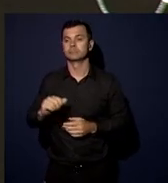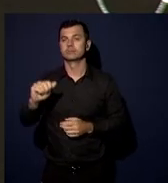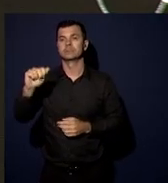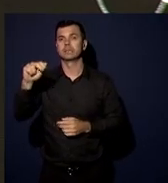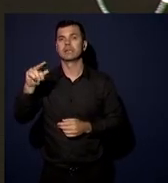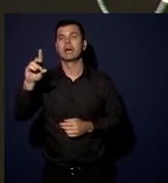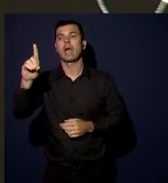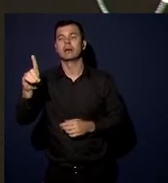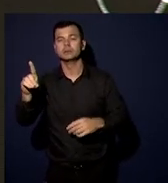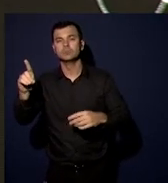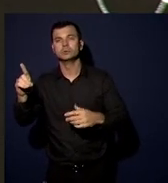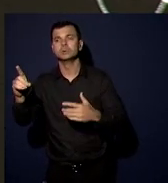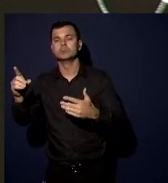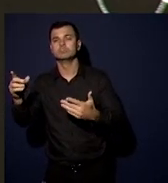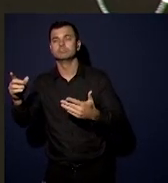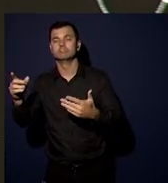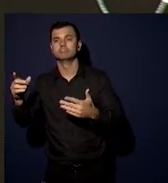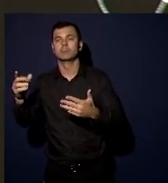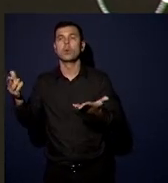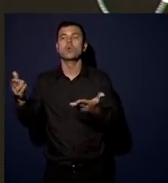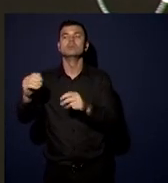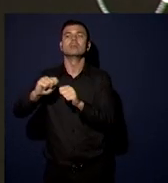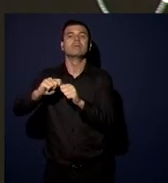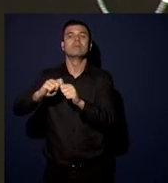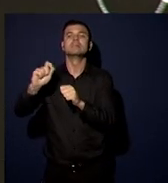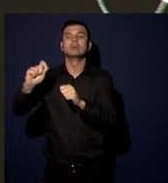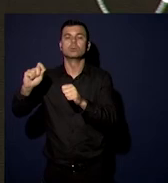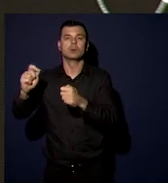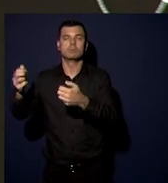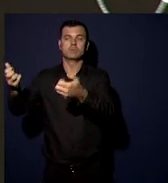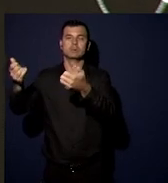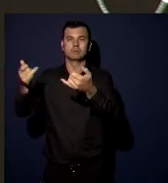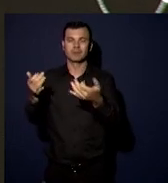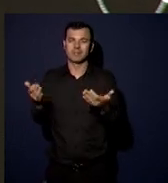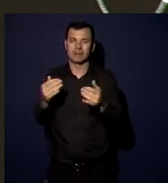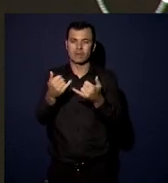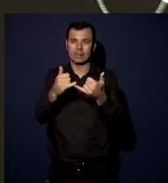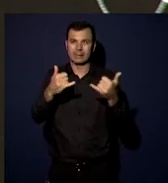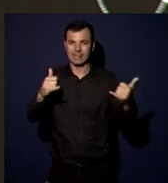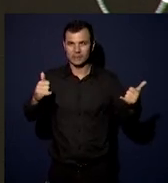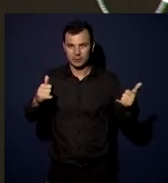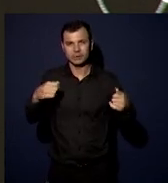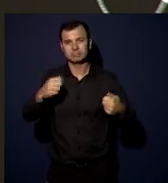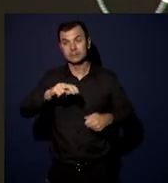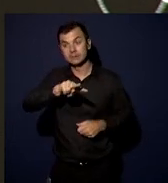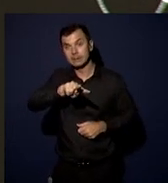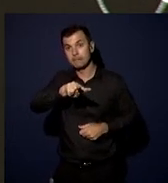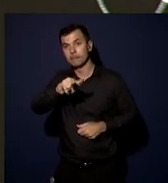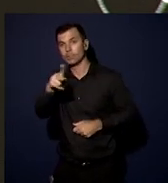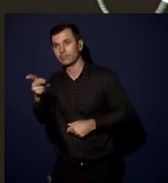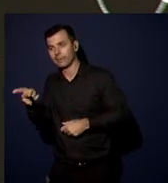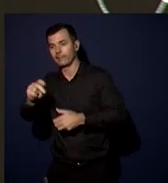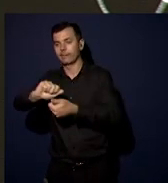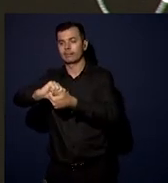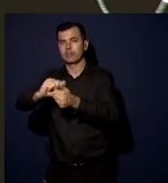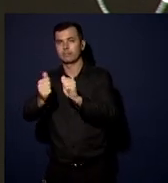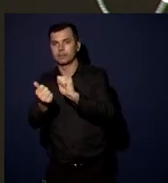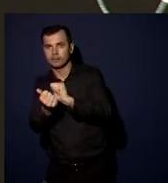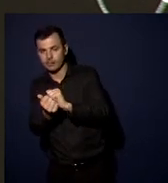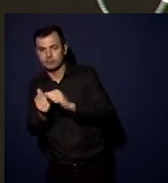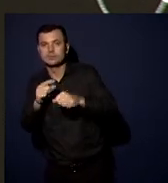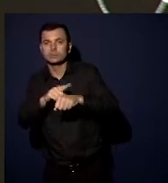hoje para ser posicionar nesse mundo da transição energética seja no curto prazo seja mais no longo